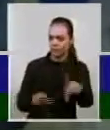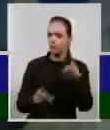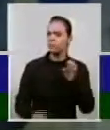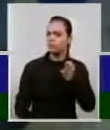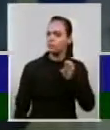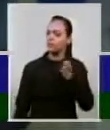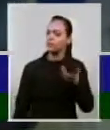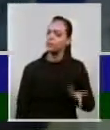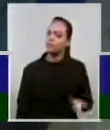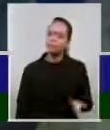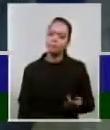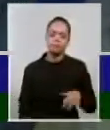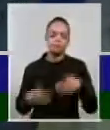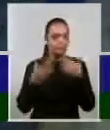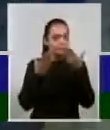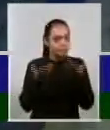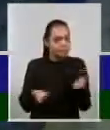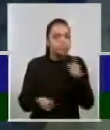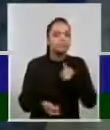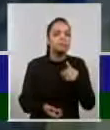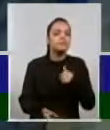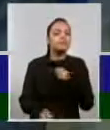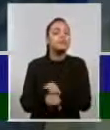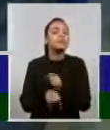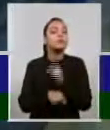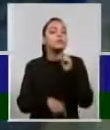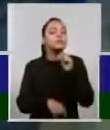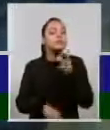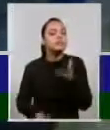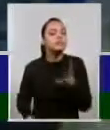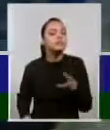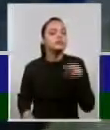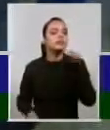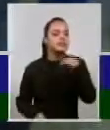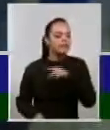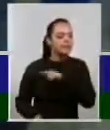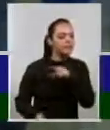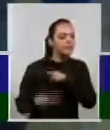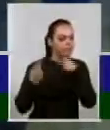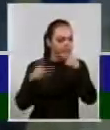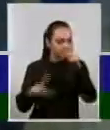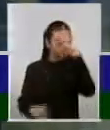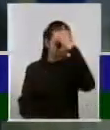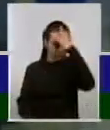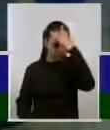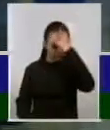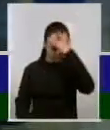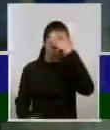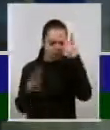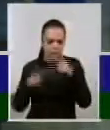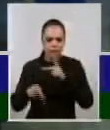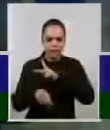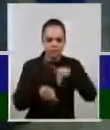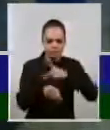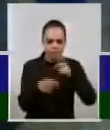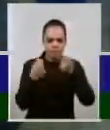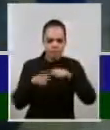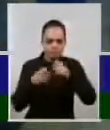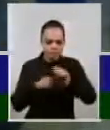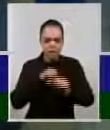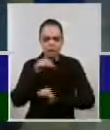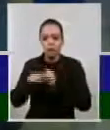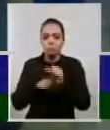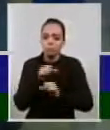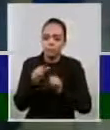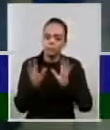estado. Então eu espero que ele tenha na sua consciência que esse país precisa de